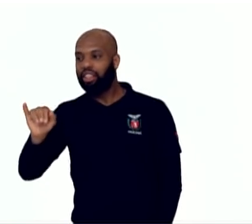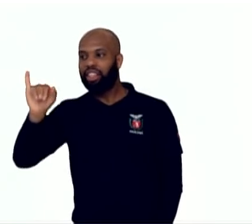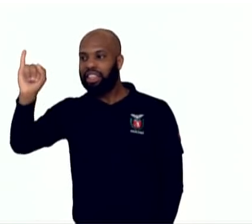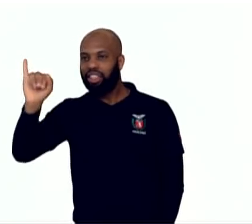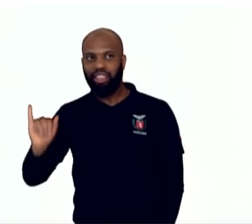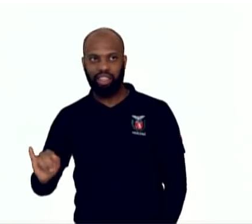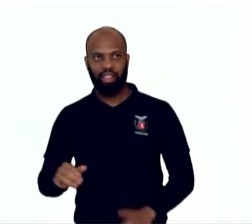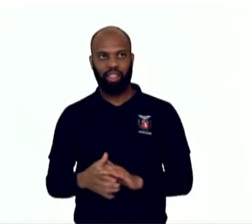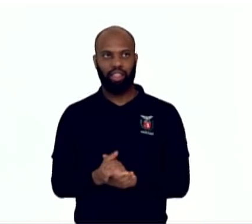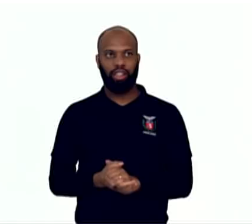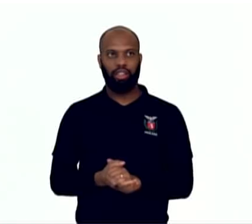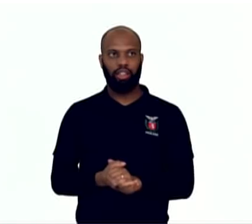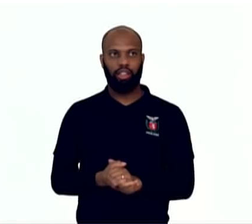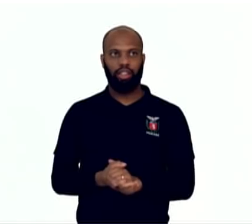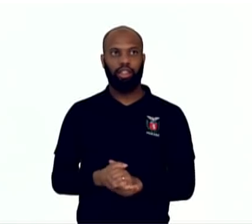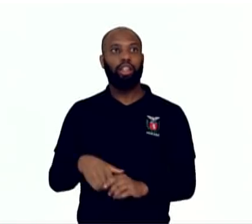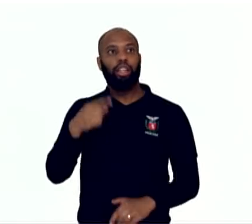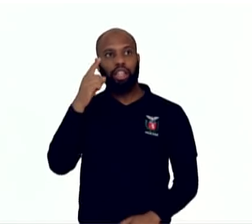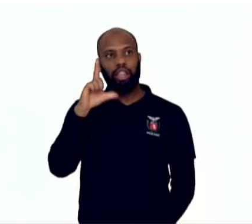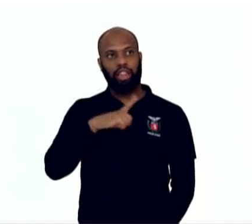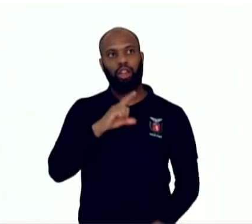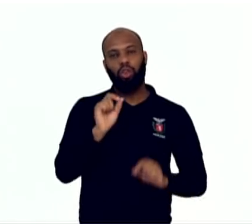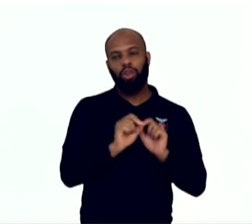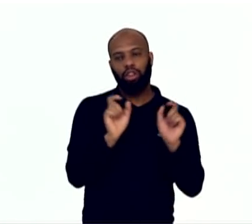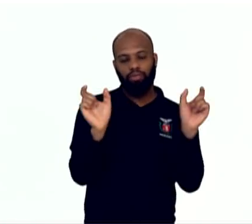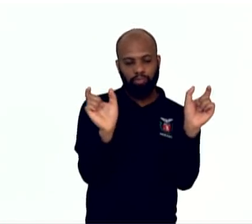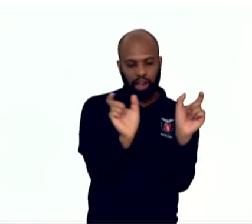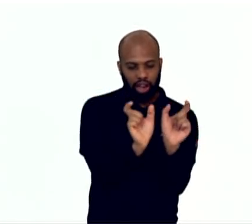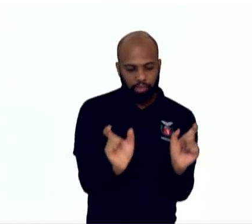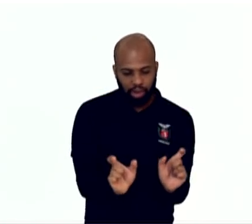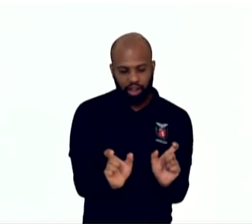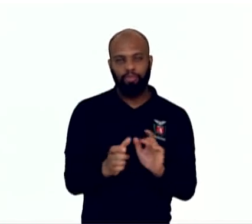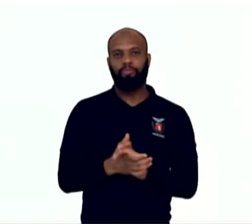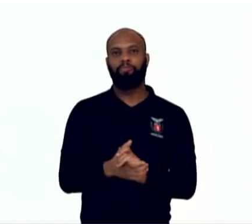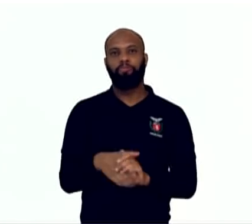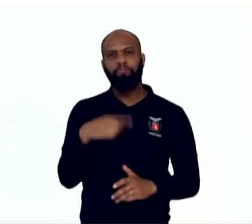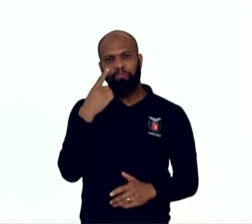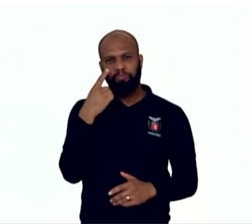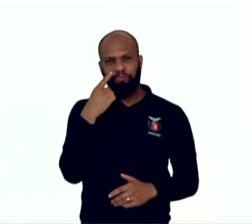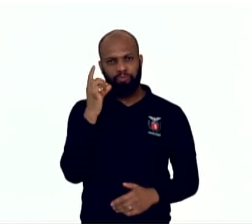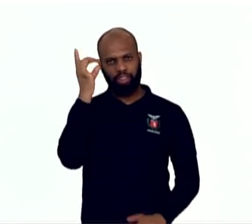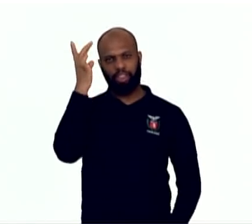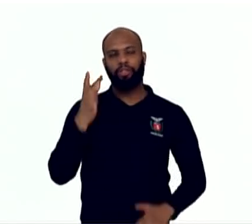rima, fá com lá, si com sorri. Fácil, né?